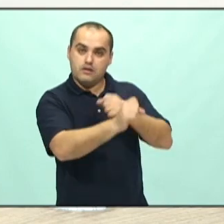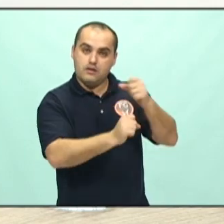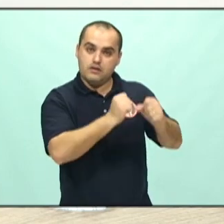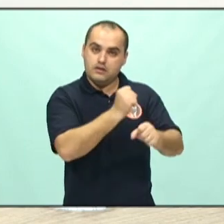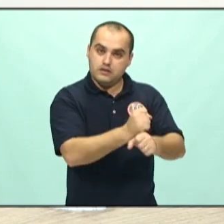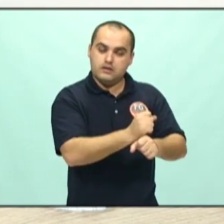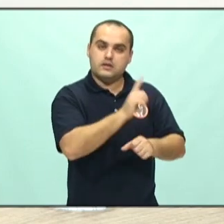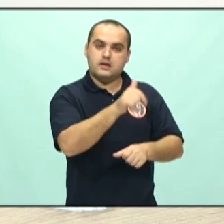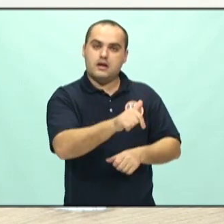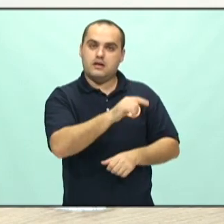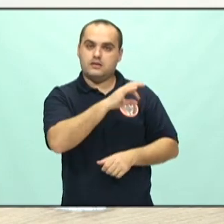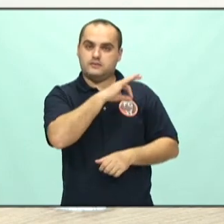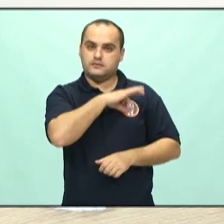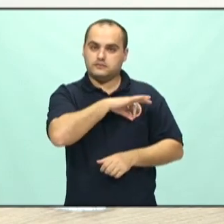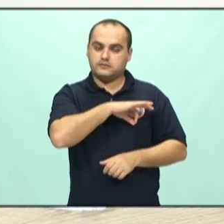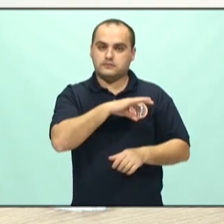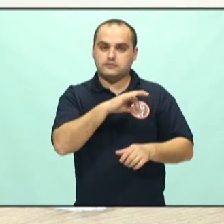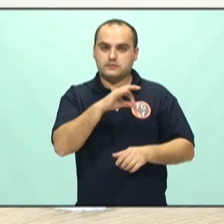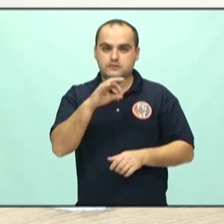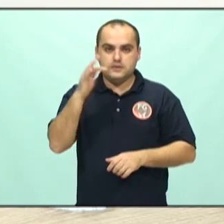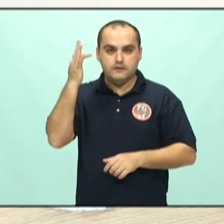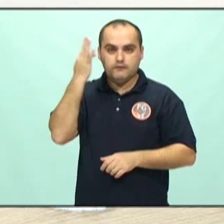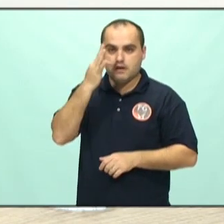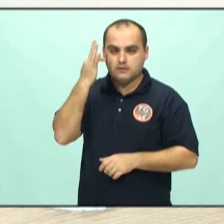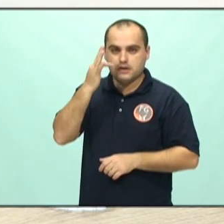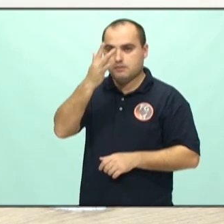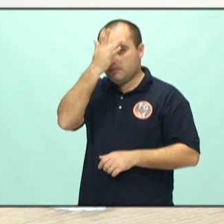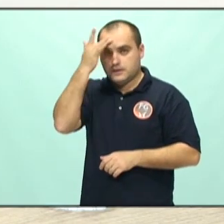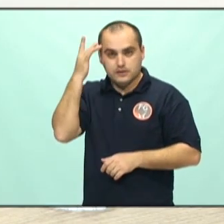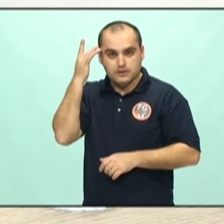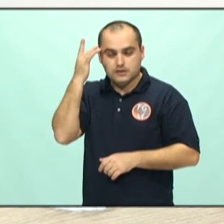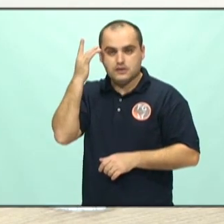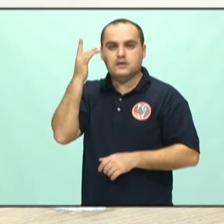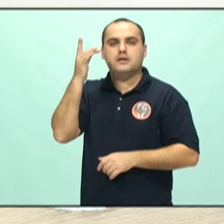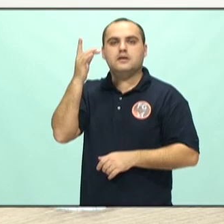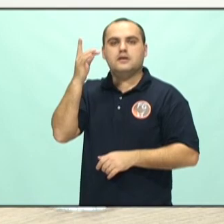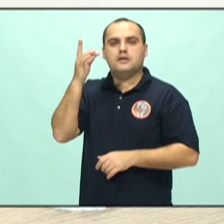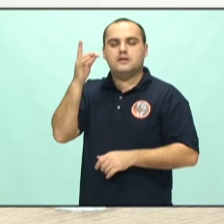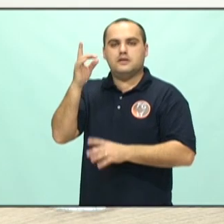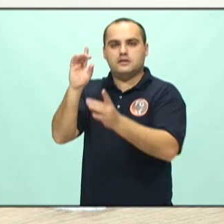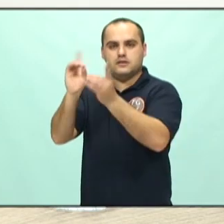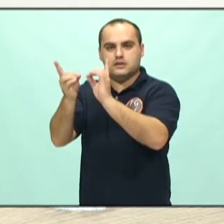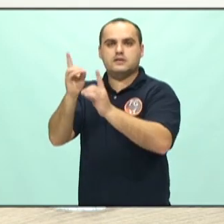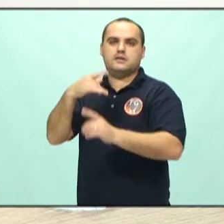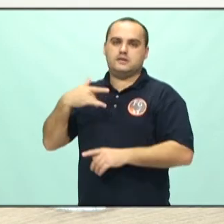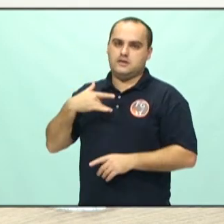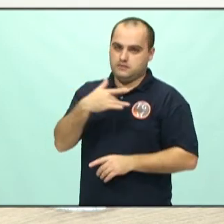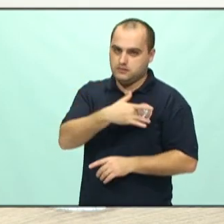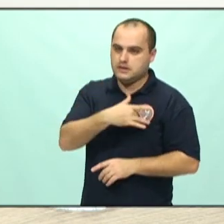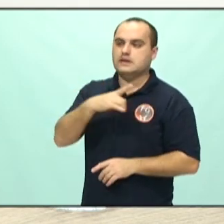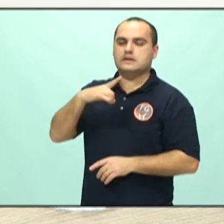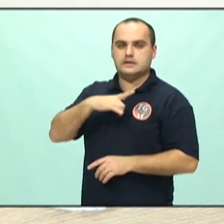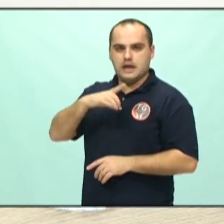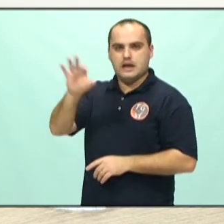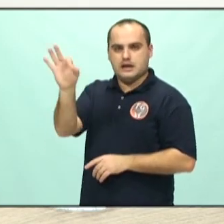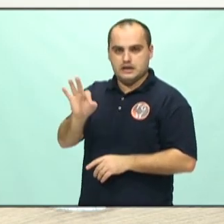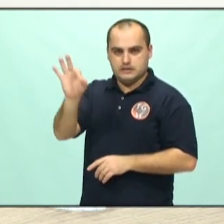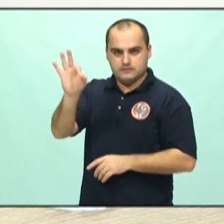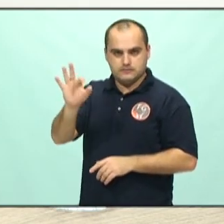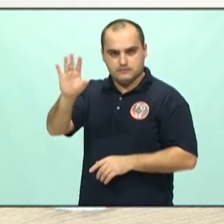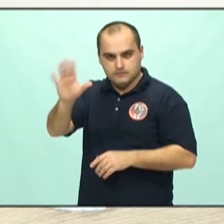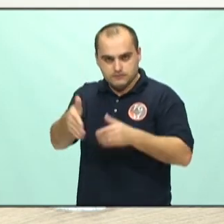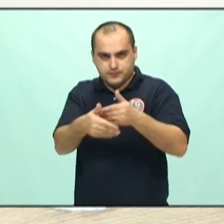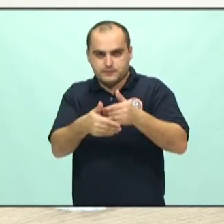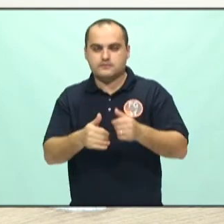que é a gratificação por conclusão de curso superior para os técnicos da saúde. Nós solicitamos ali que